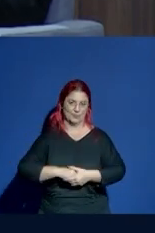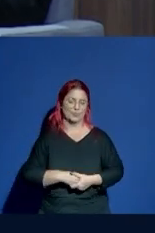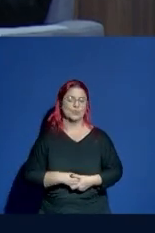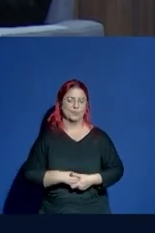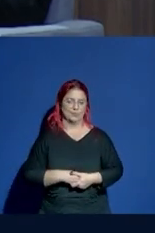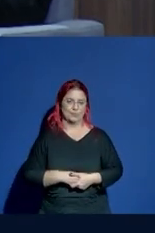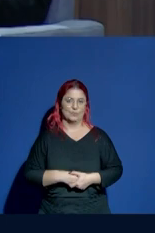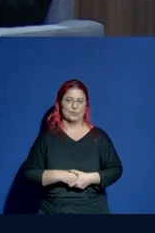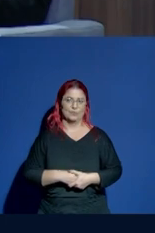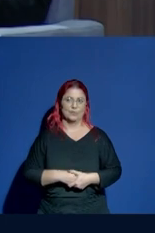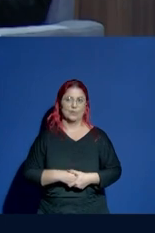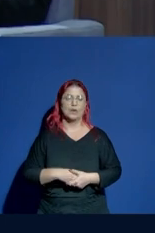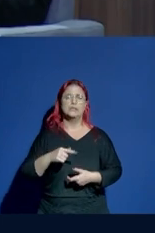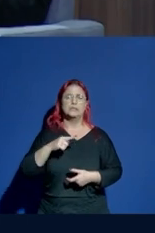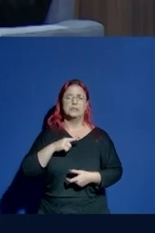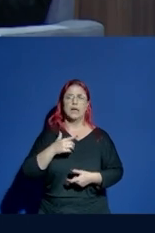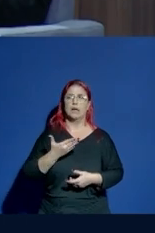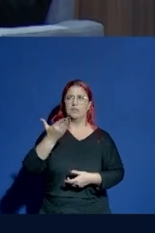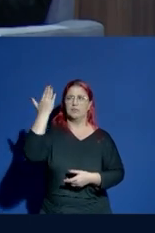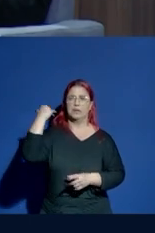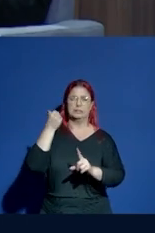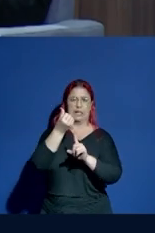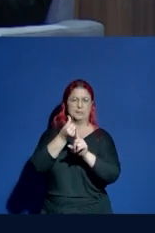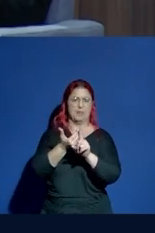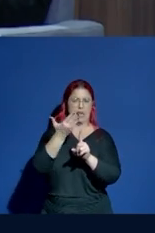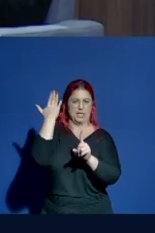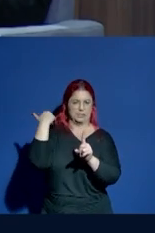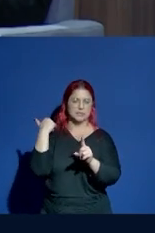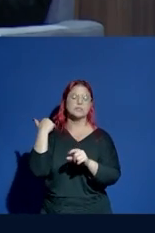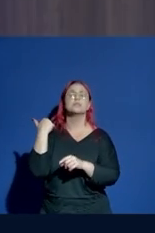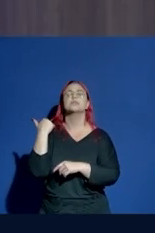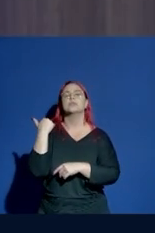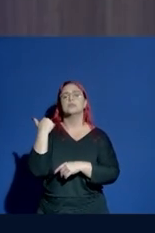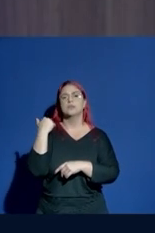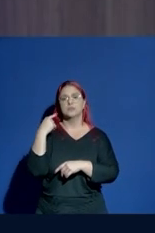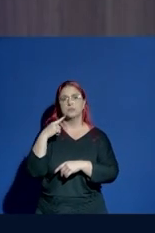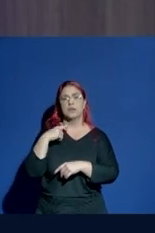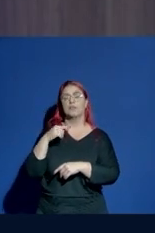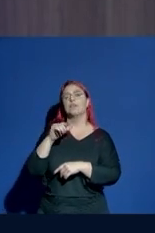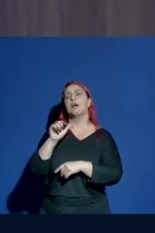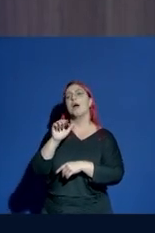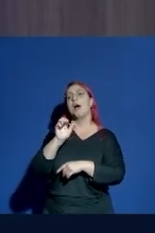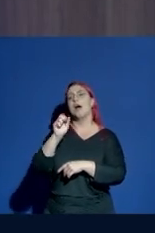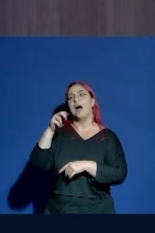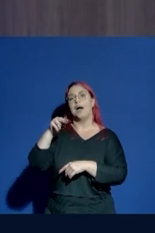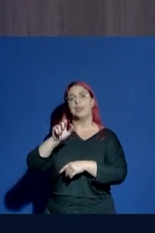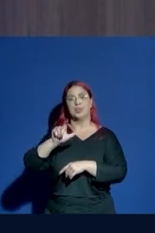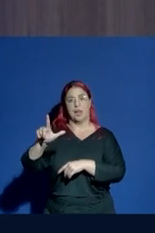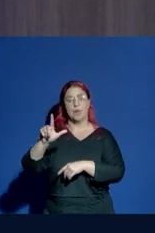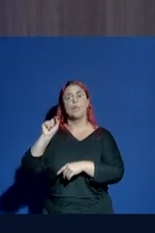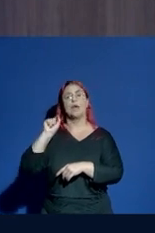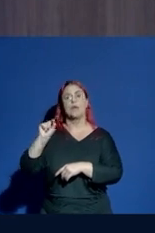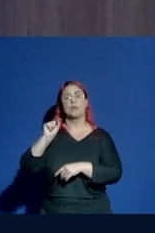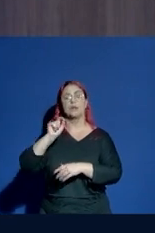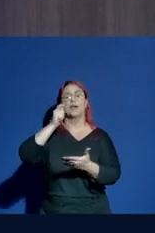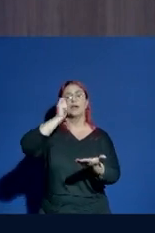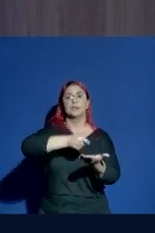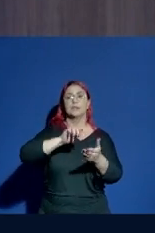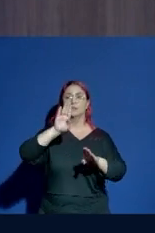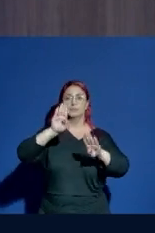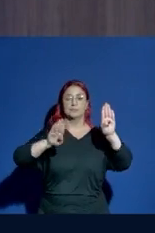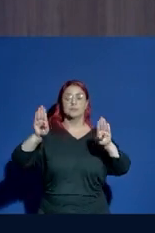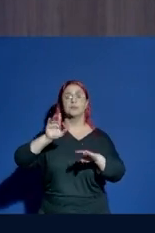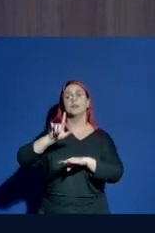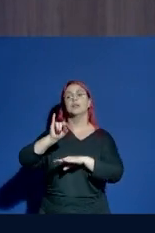nosso primeiro semestre a grande dedicação Por orientação Nossa na anel foi destravar os leilões de linha